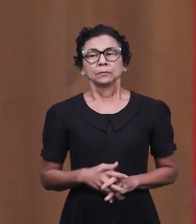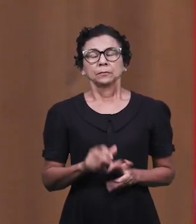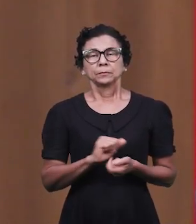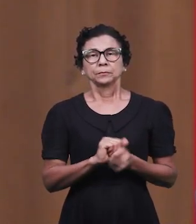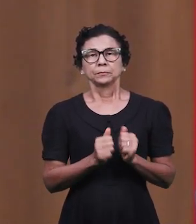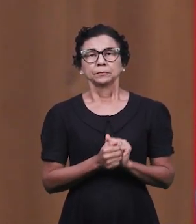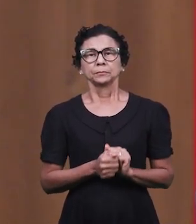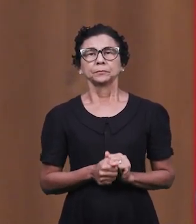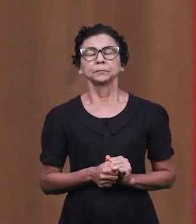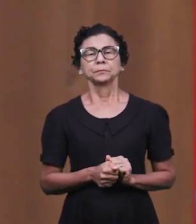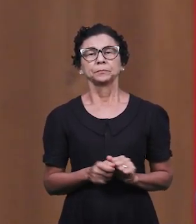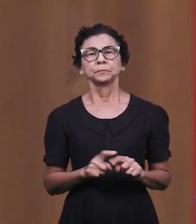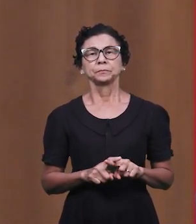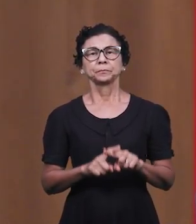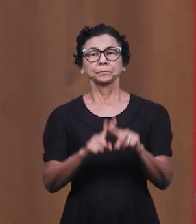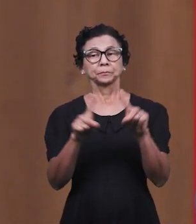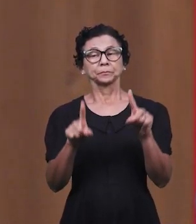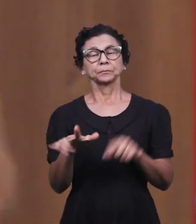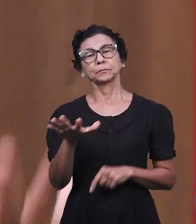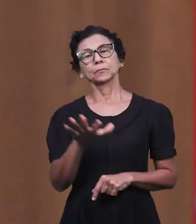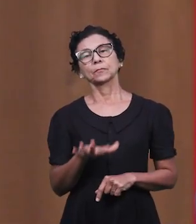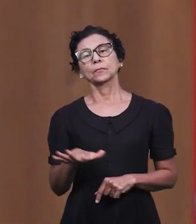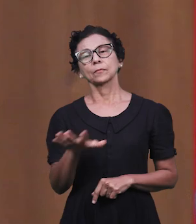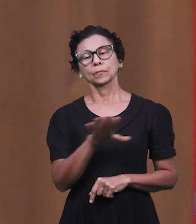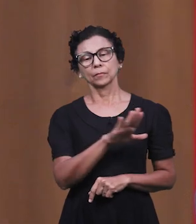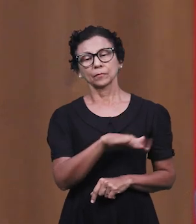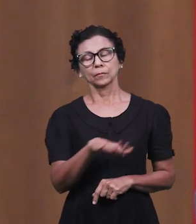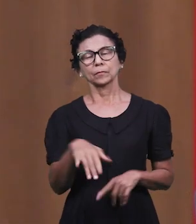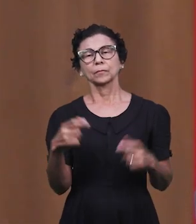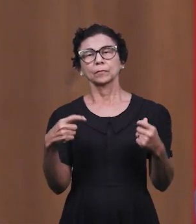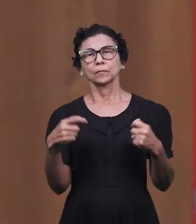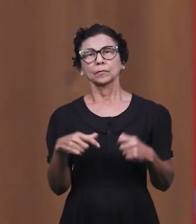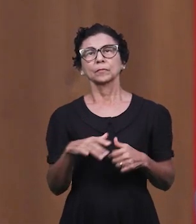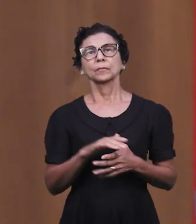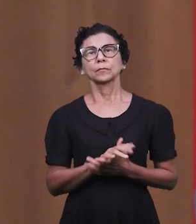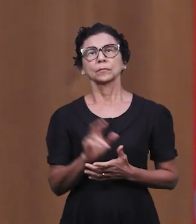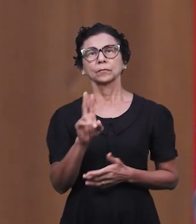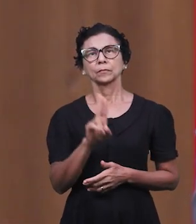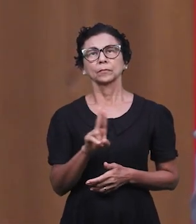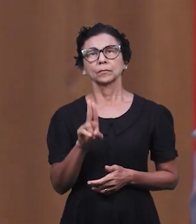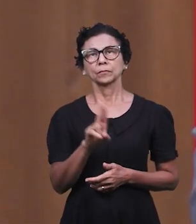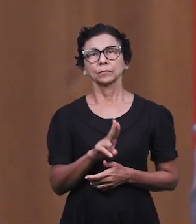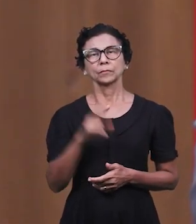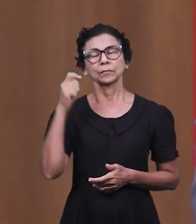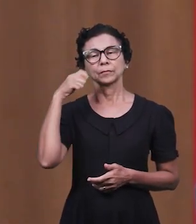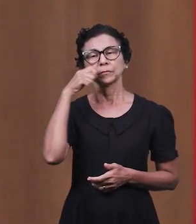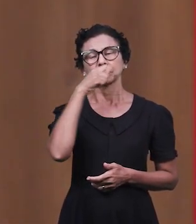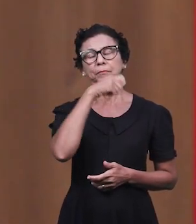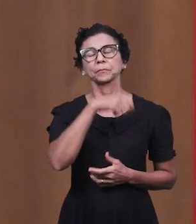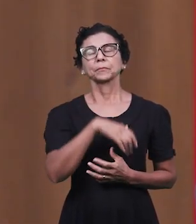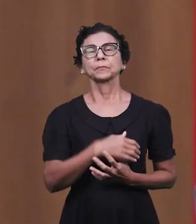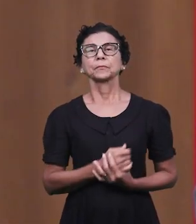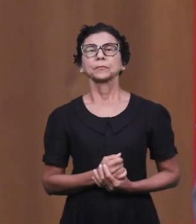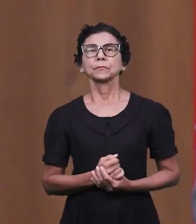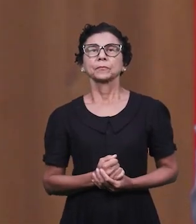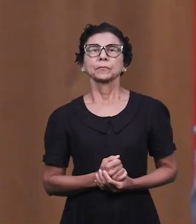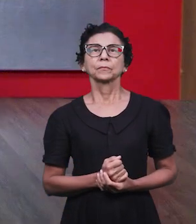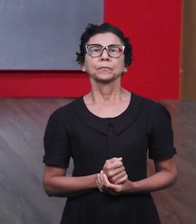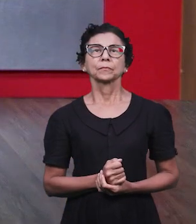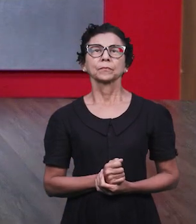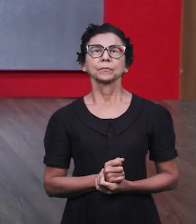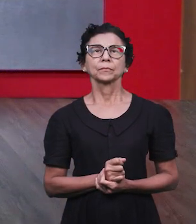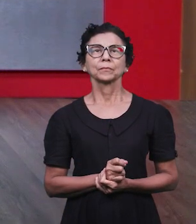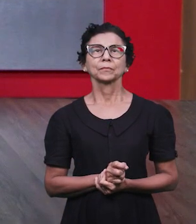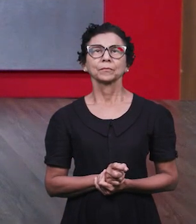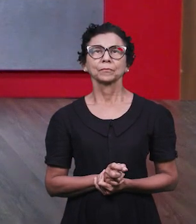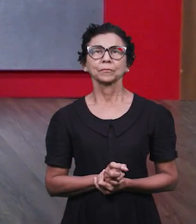adaptação, mas no geral, as crianças precisam sim do flúor e é importante o uso dela na escovação. É